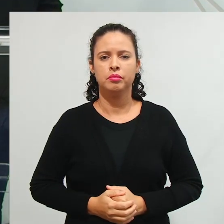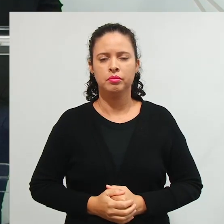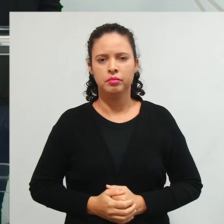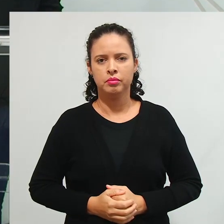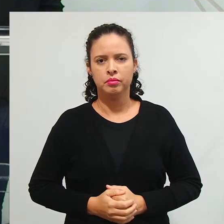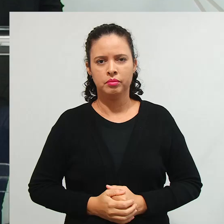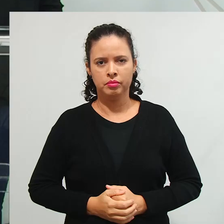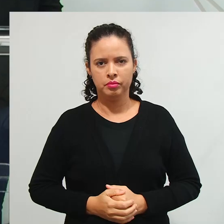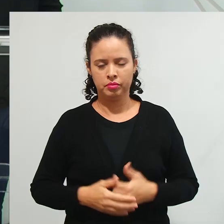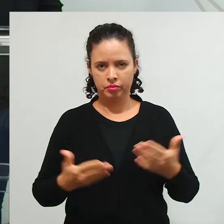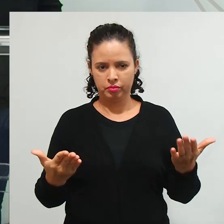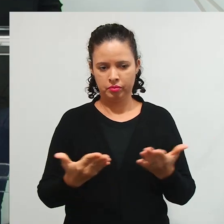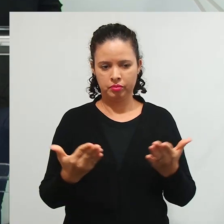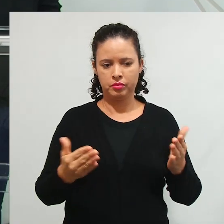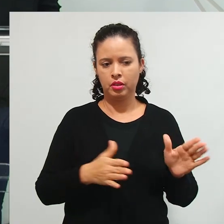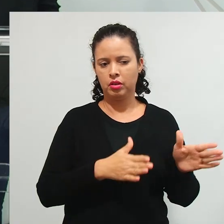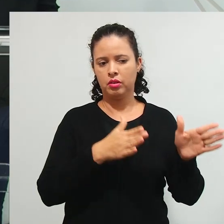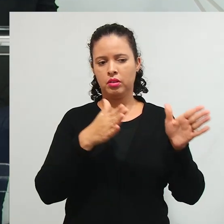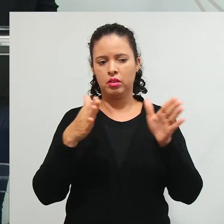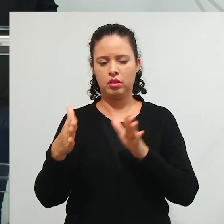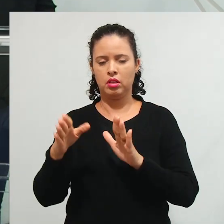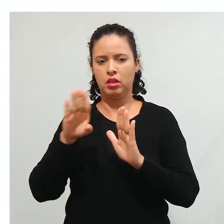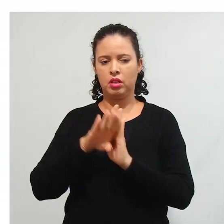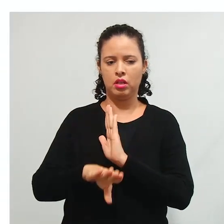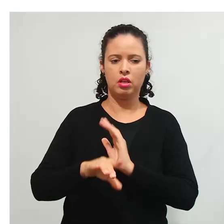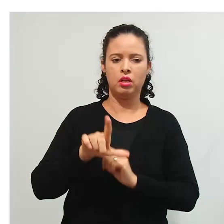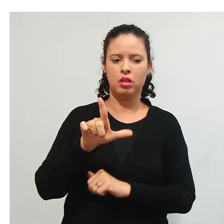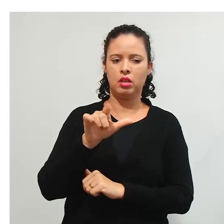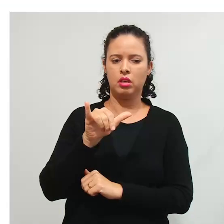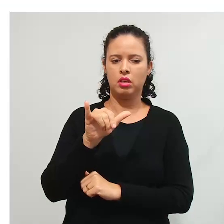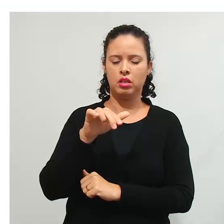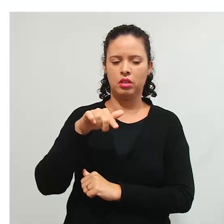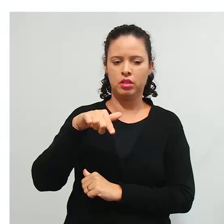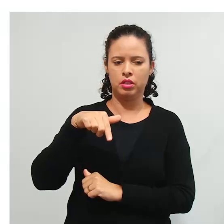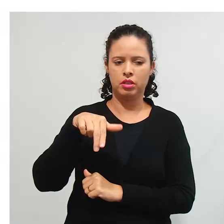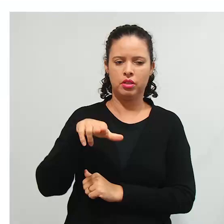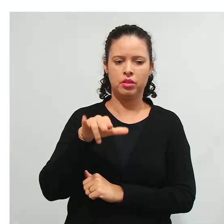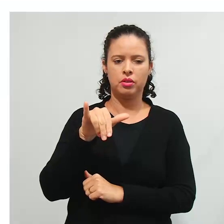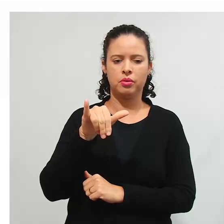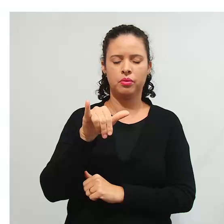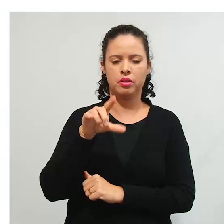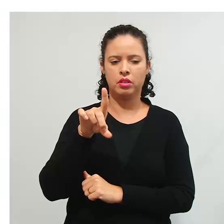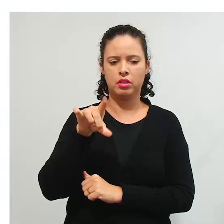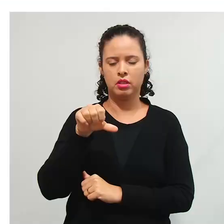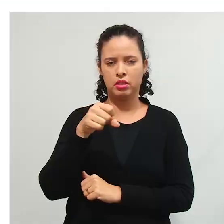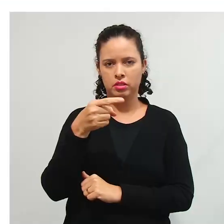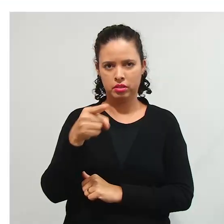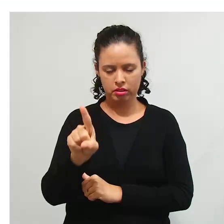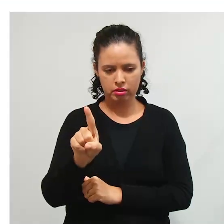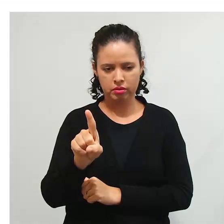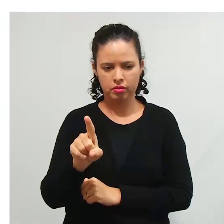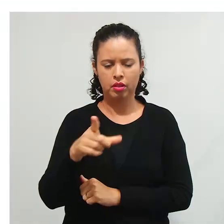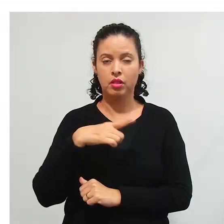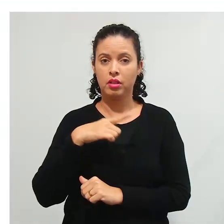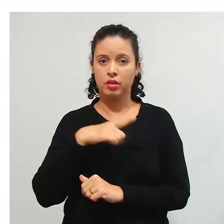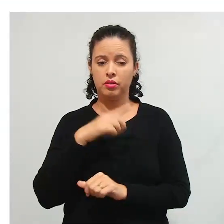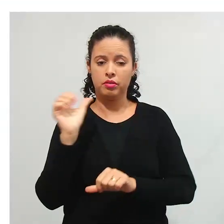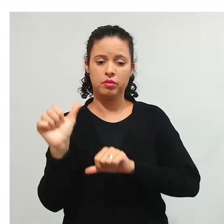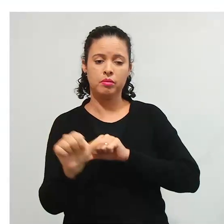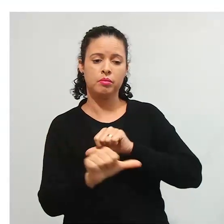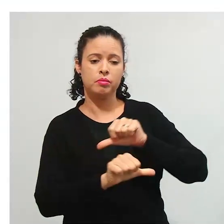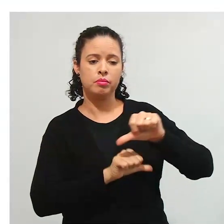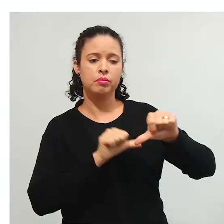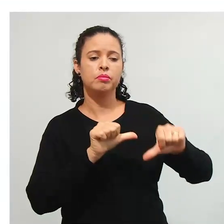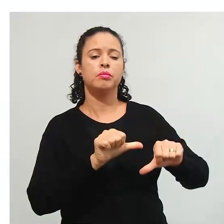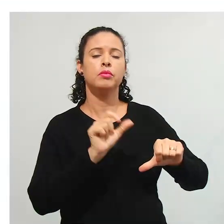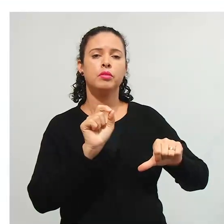para a etapa de liquidação. Só que a etapa de liquidação, ela teve uma